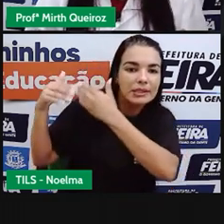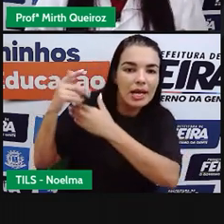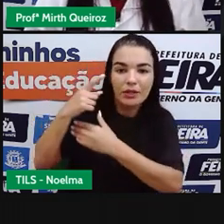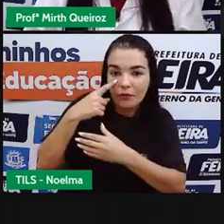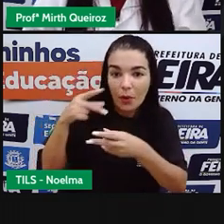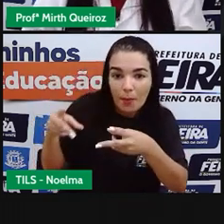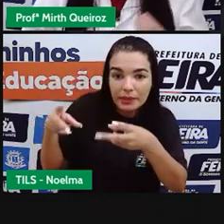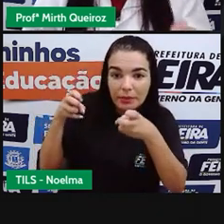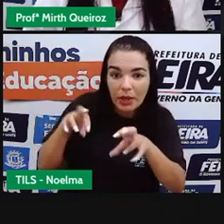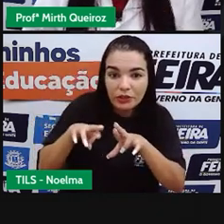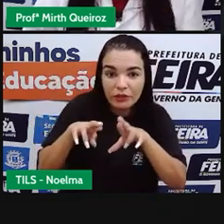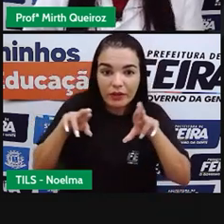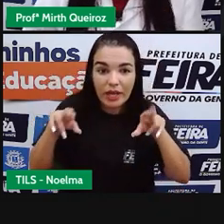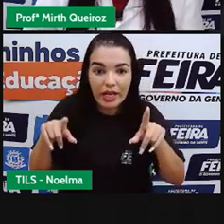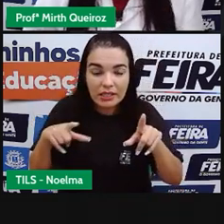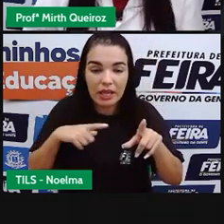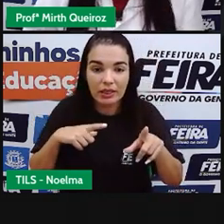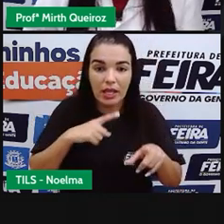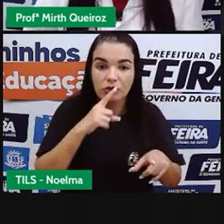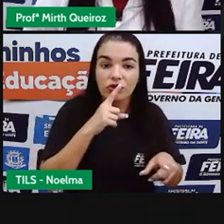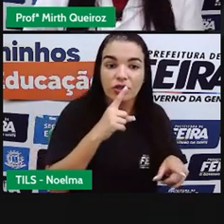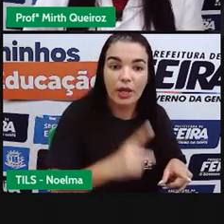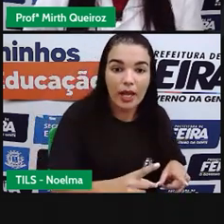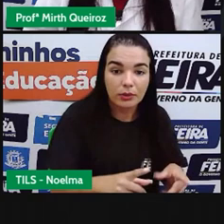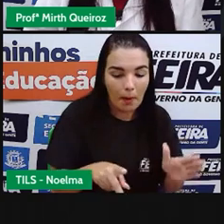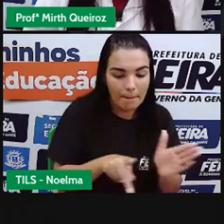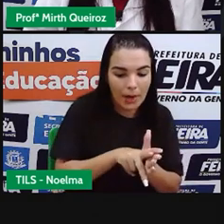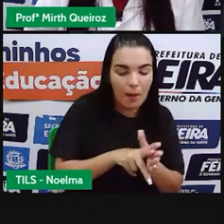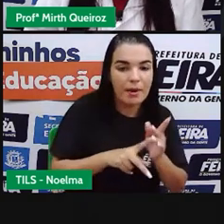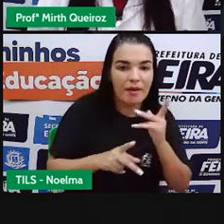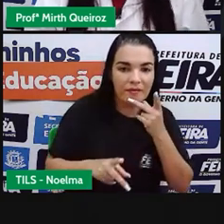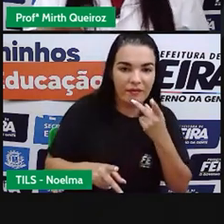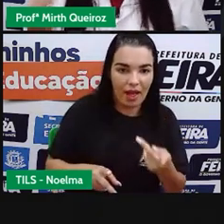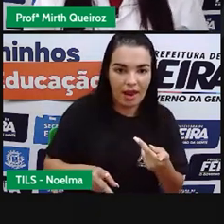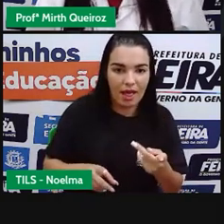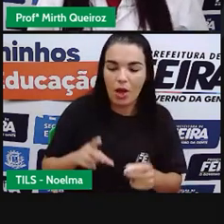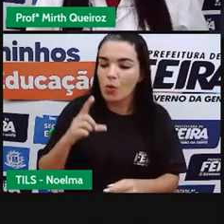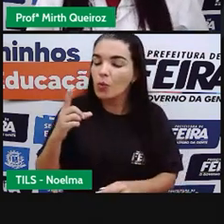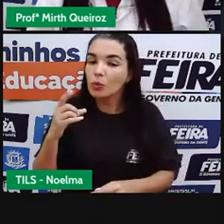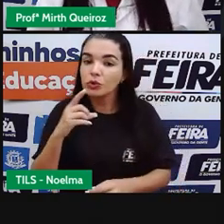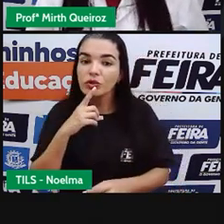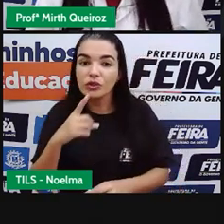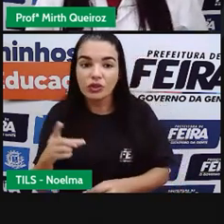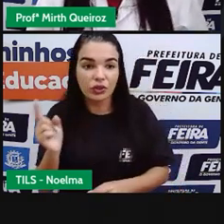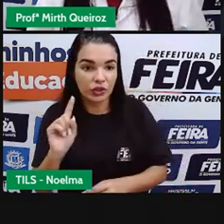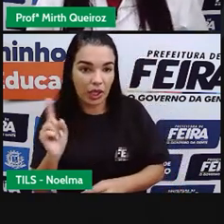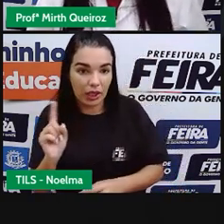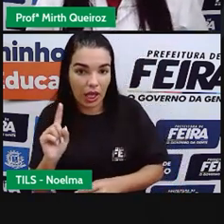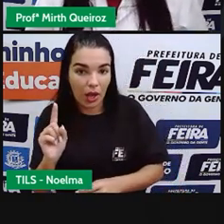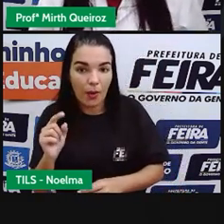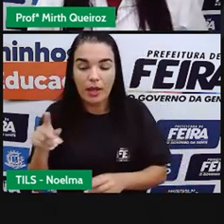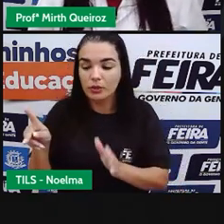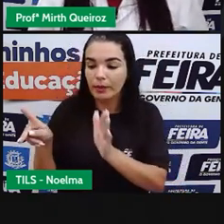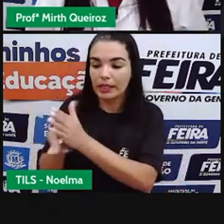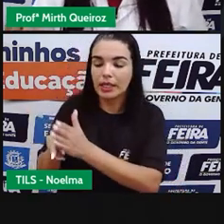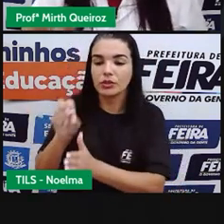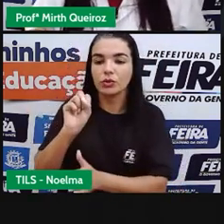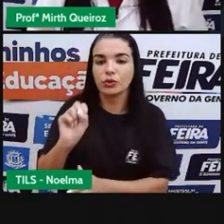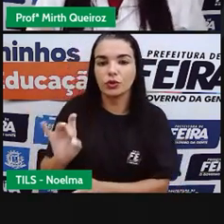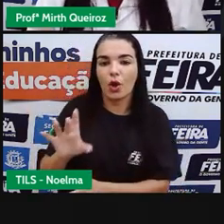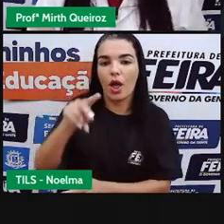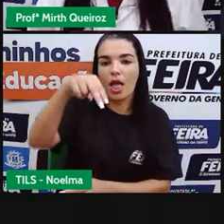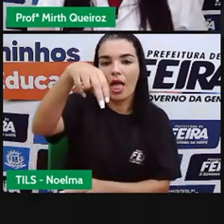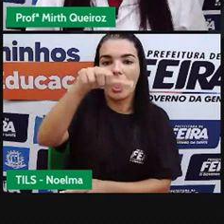a diferença? Discurso direto pertence aos personagens, é a própria fala. O discurso indireto pertence ao narrador e ele